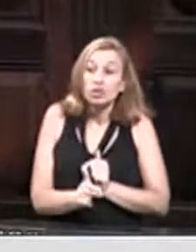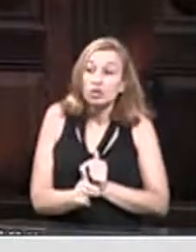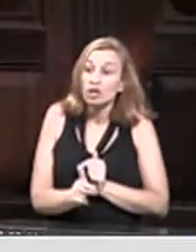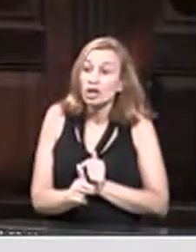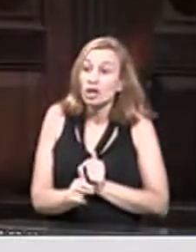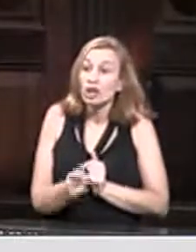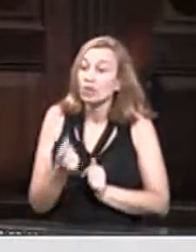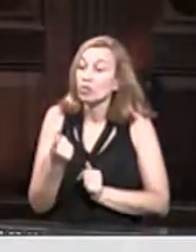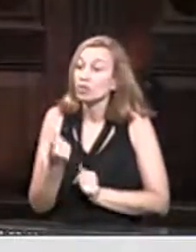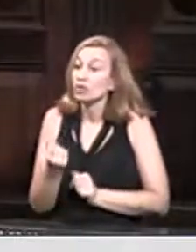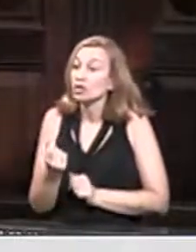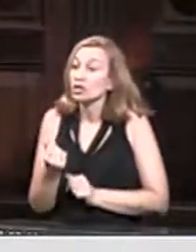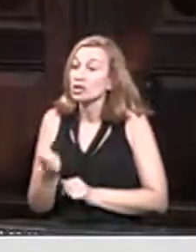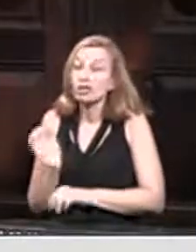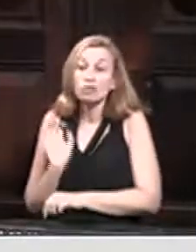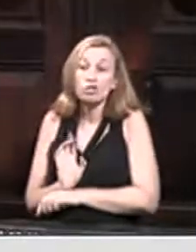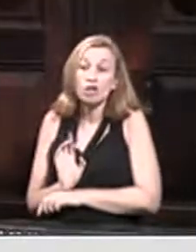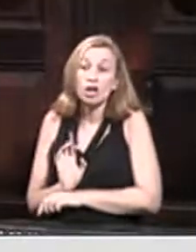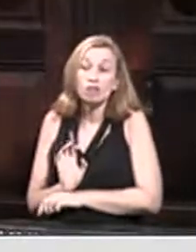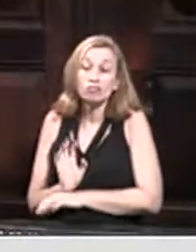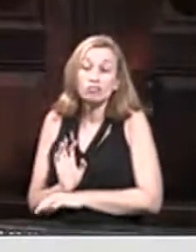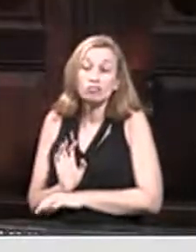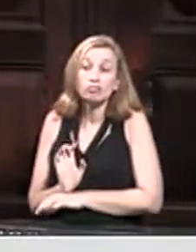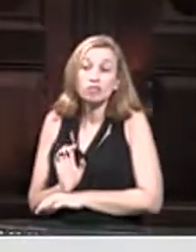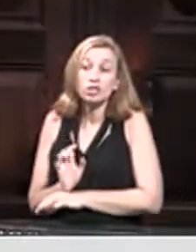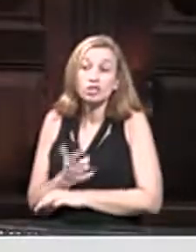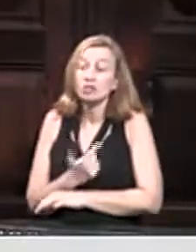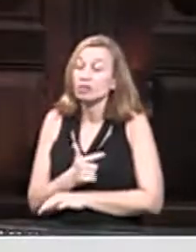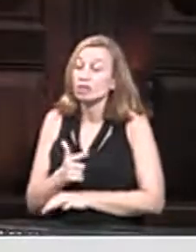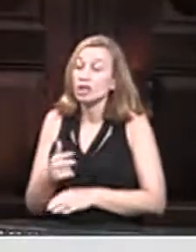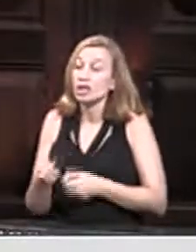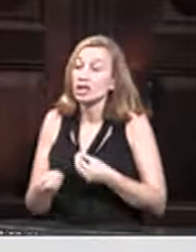orçamento, incentivos fiscais sem